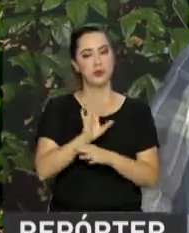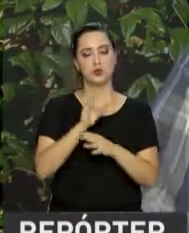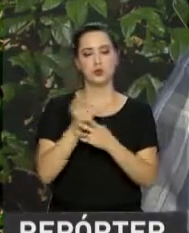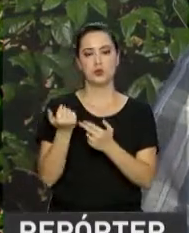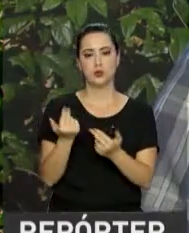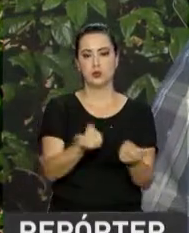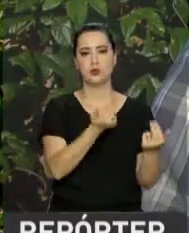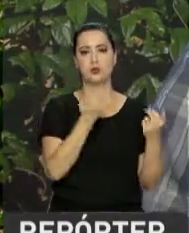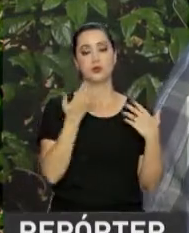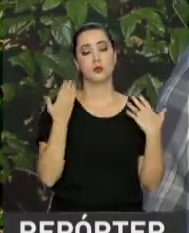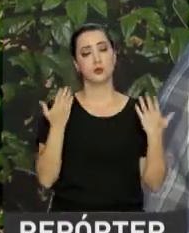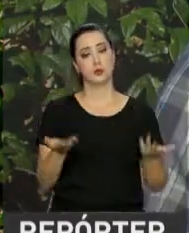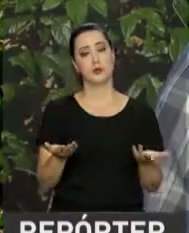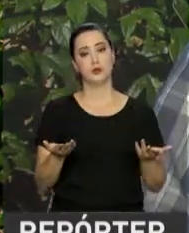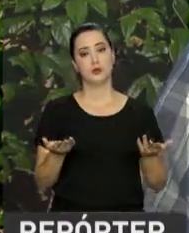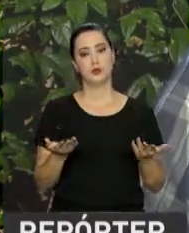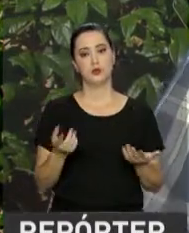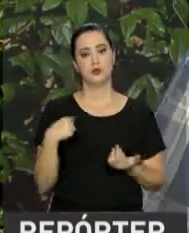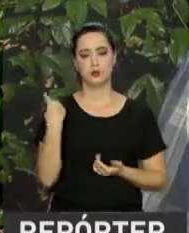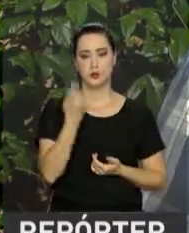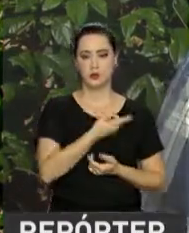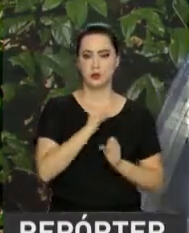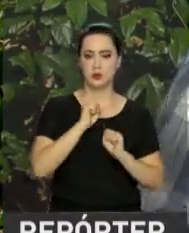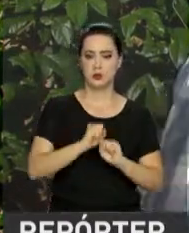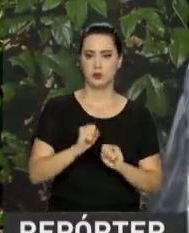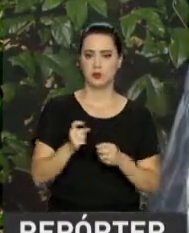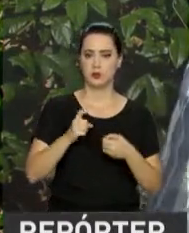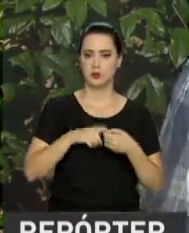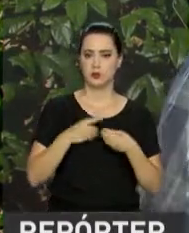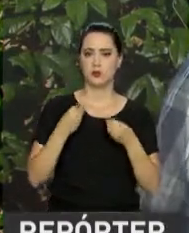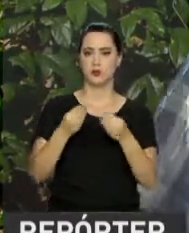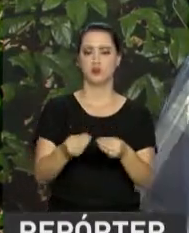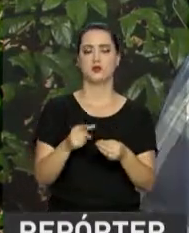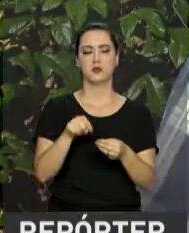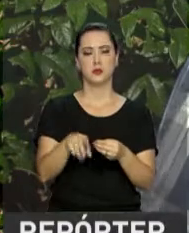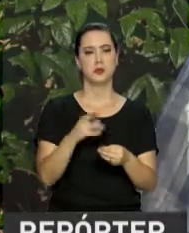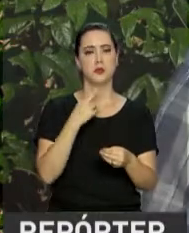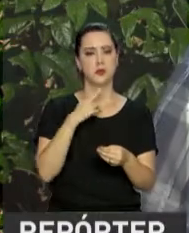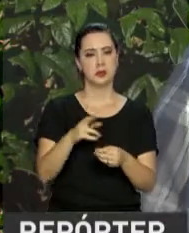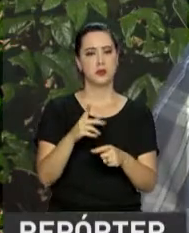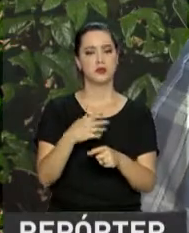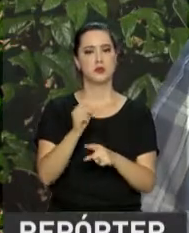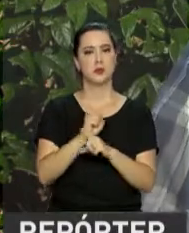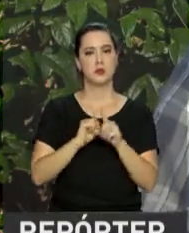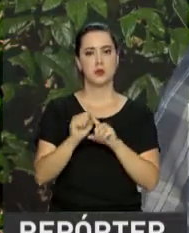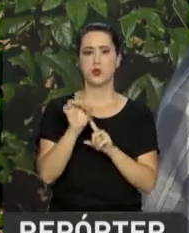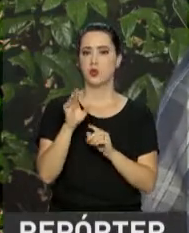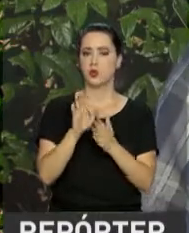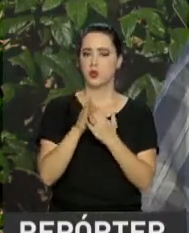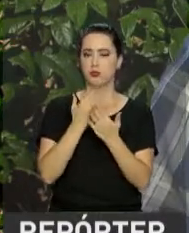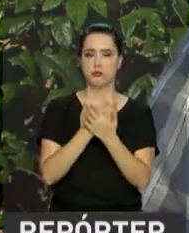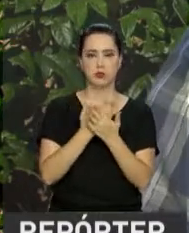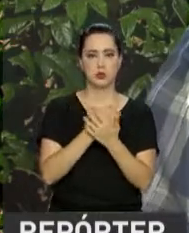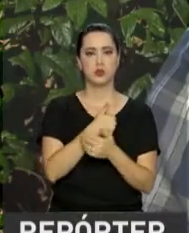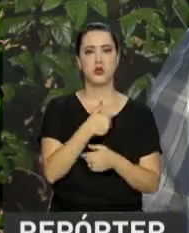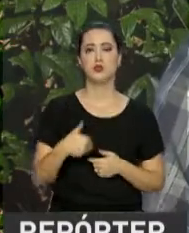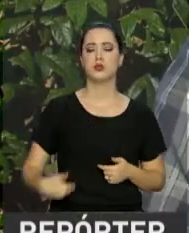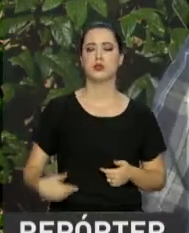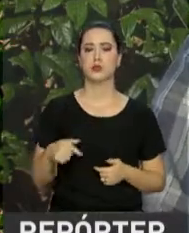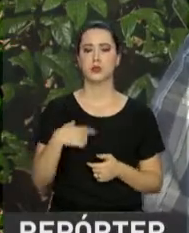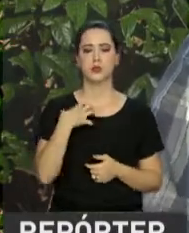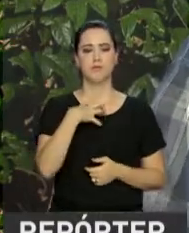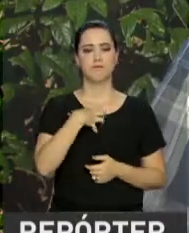mesma forma de modo que a gente possa dar um retorno para a sociedade é também só estudam em escolas públicas né então a